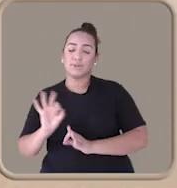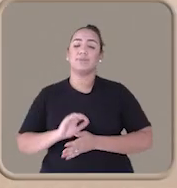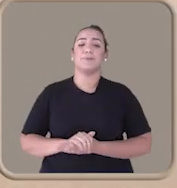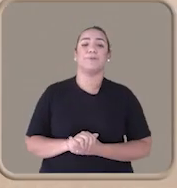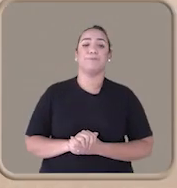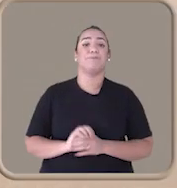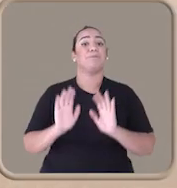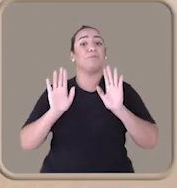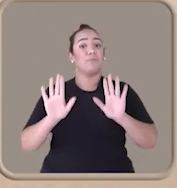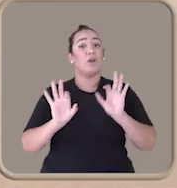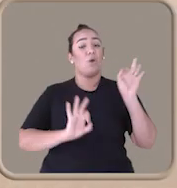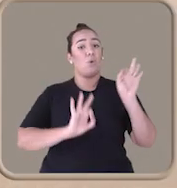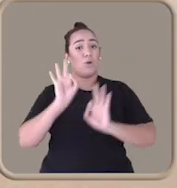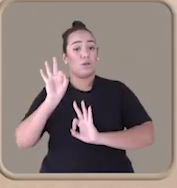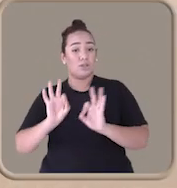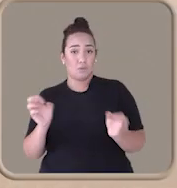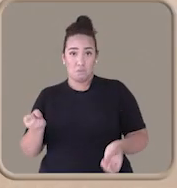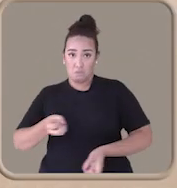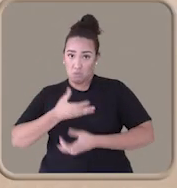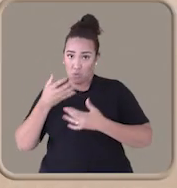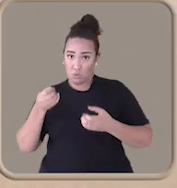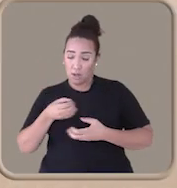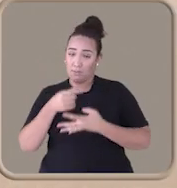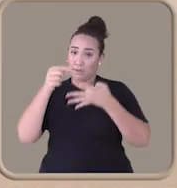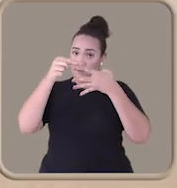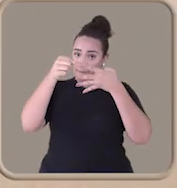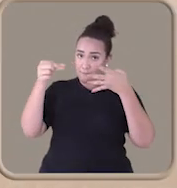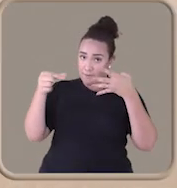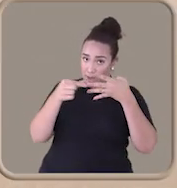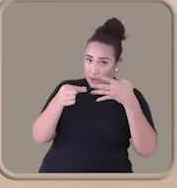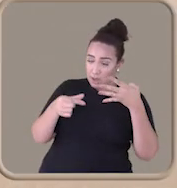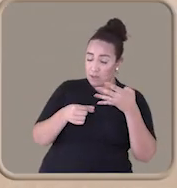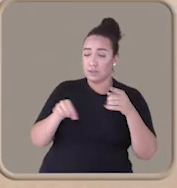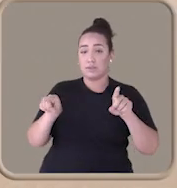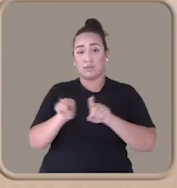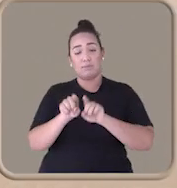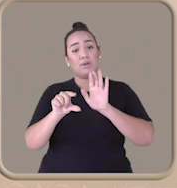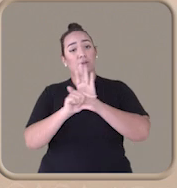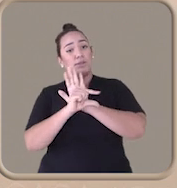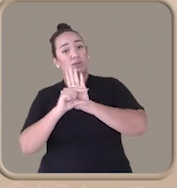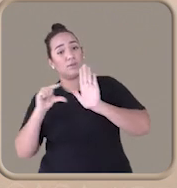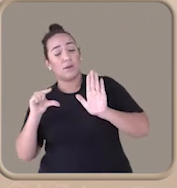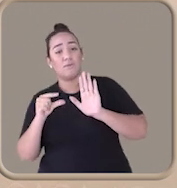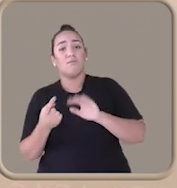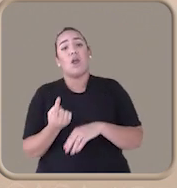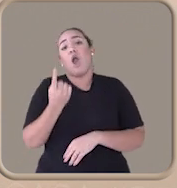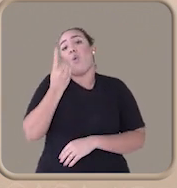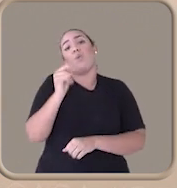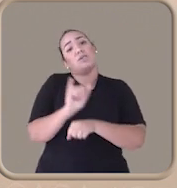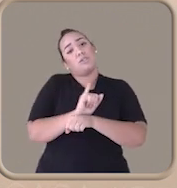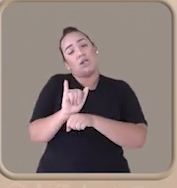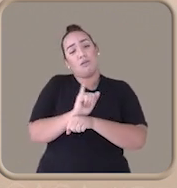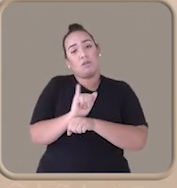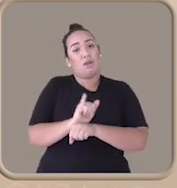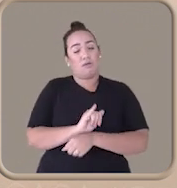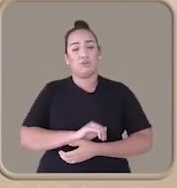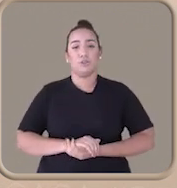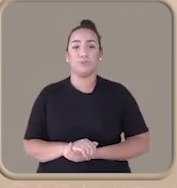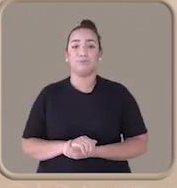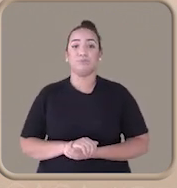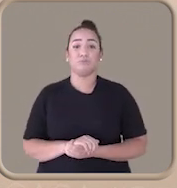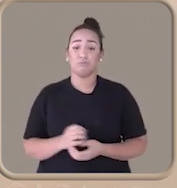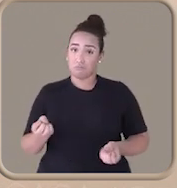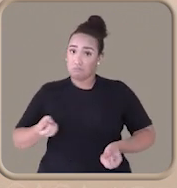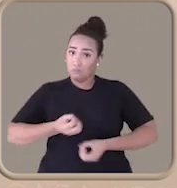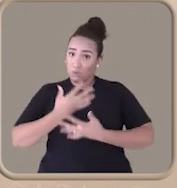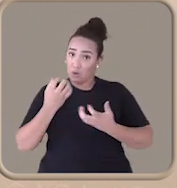Mas essa organização do poema em versos e estrofes é apenas uma maneira de organizar os poemas nas folhas. Os